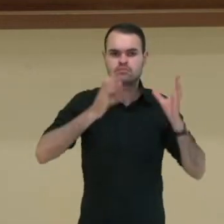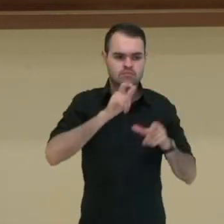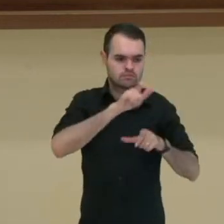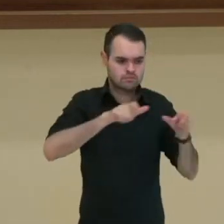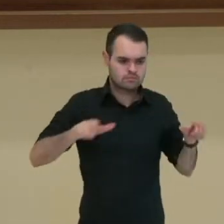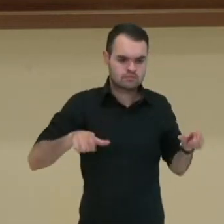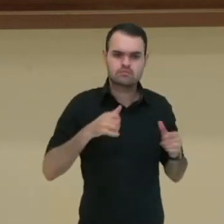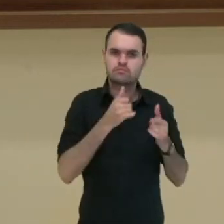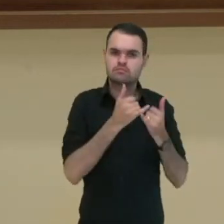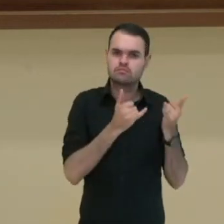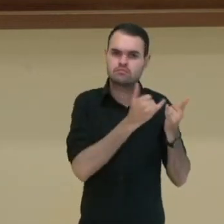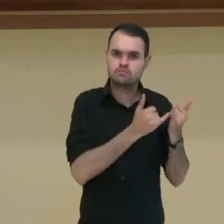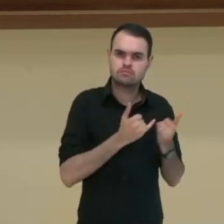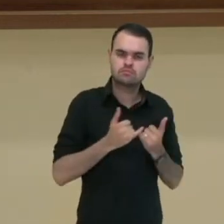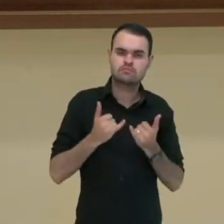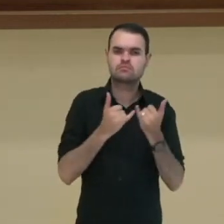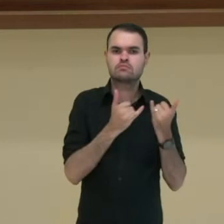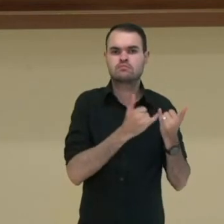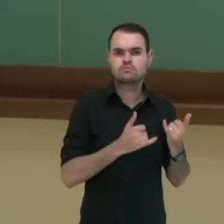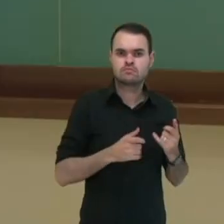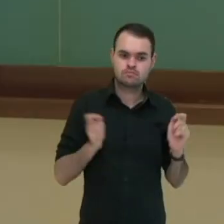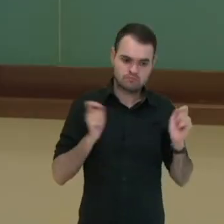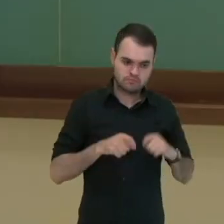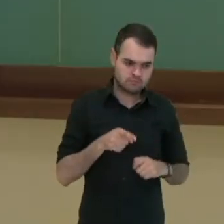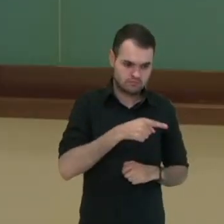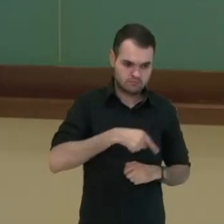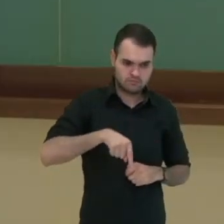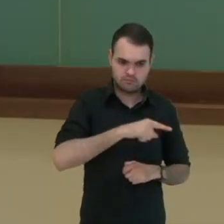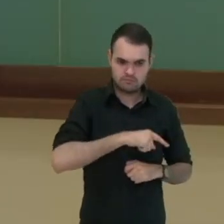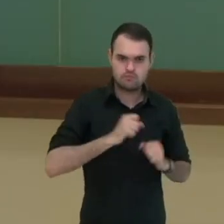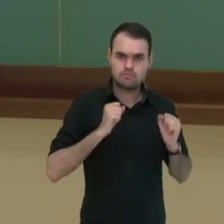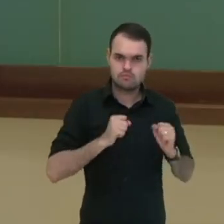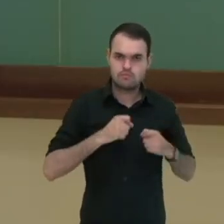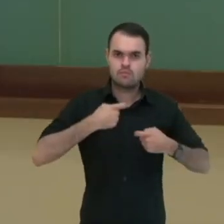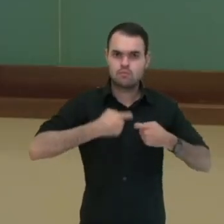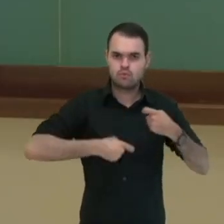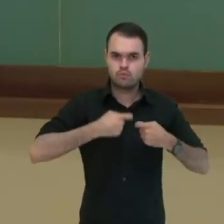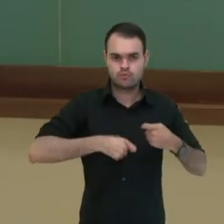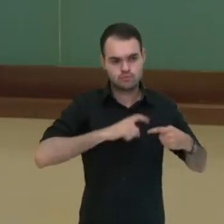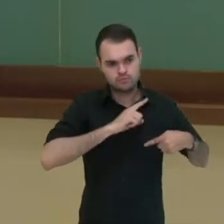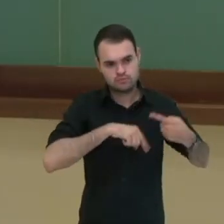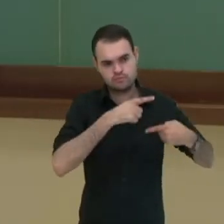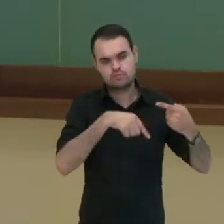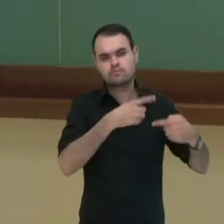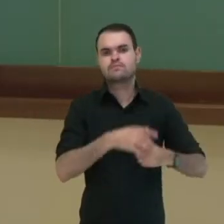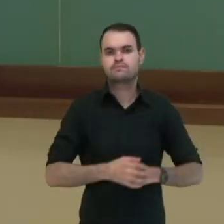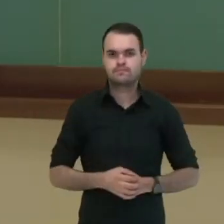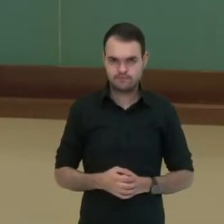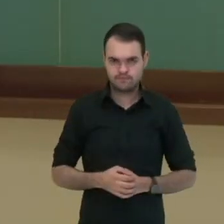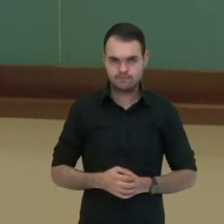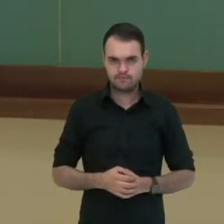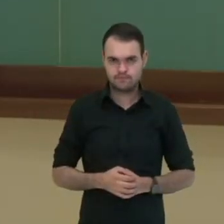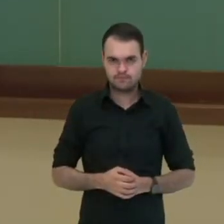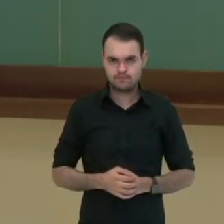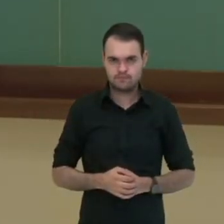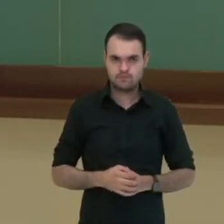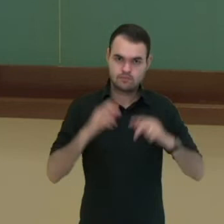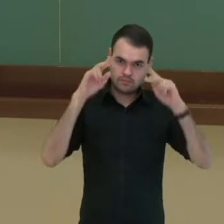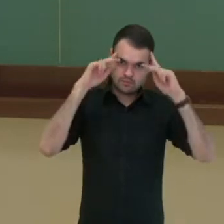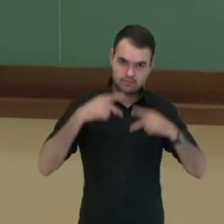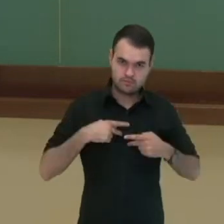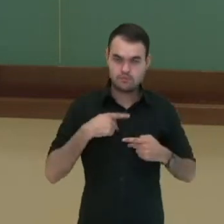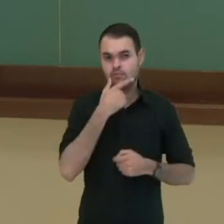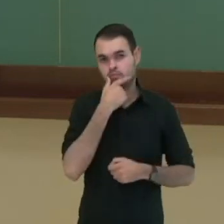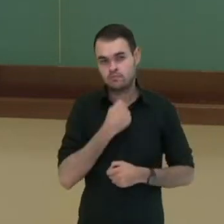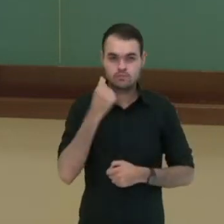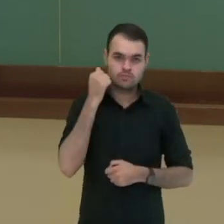tem a capacidade de se reproduzir entre si, né? O ser humano, homem e mulher,